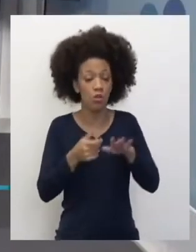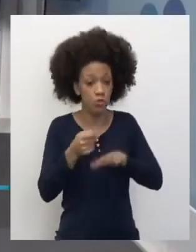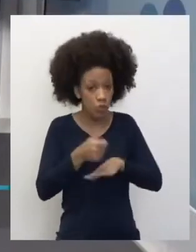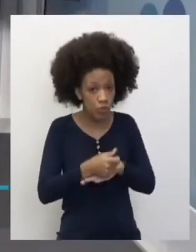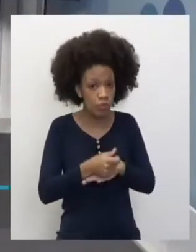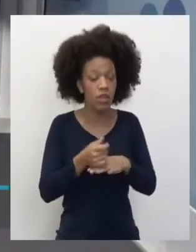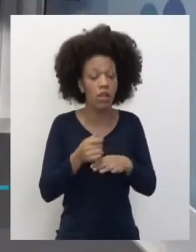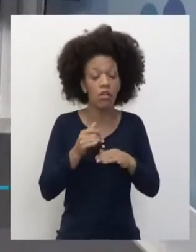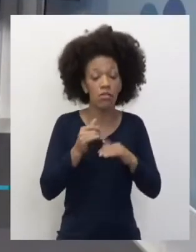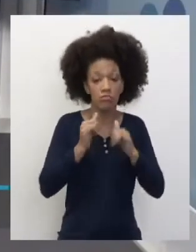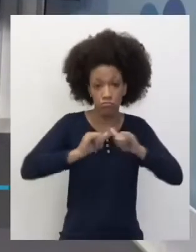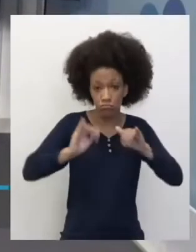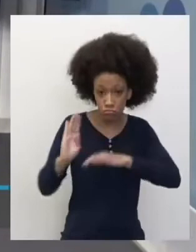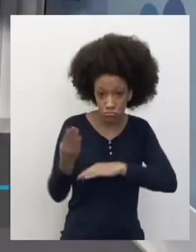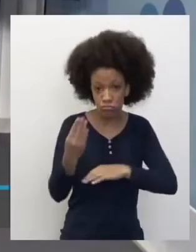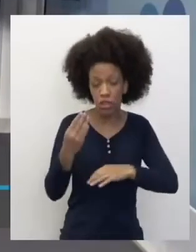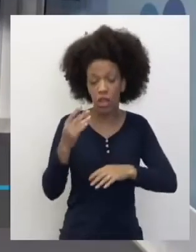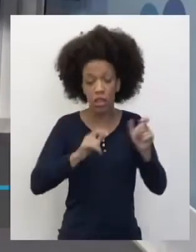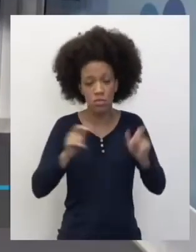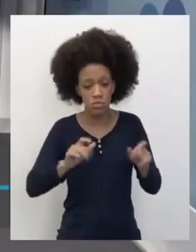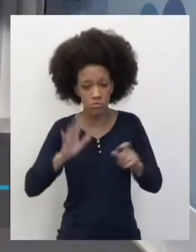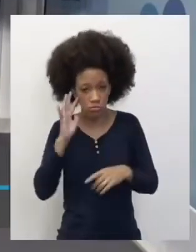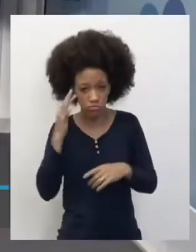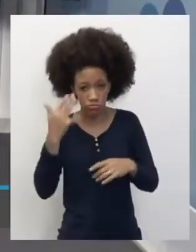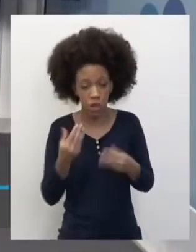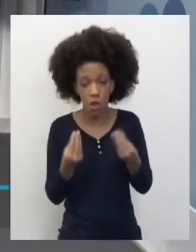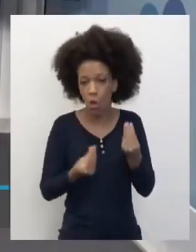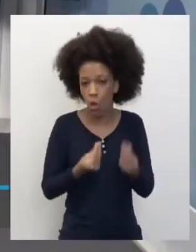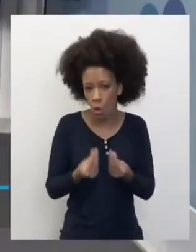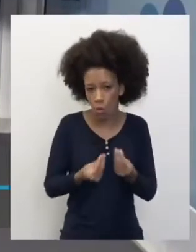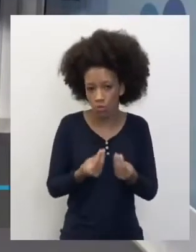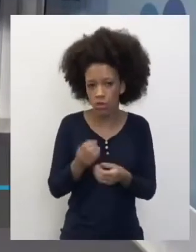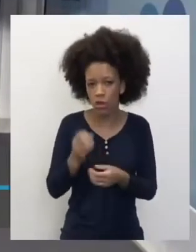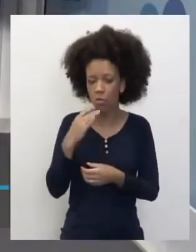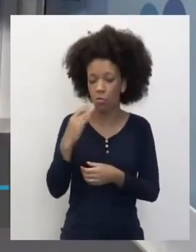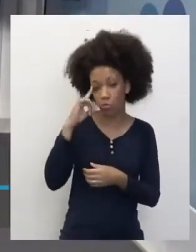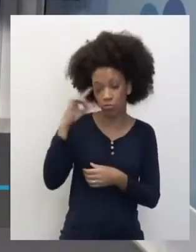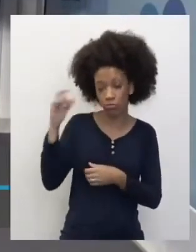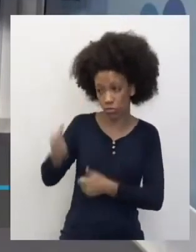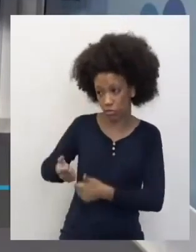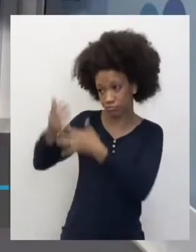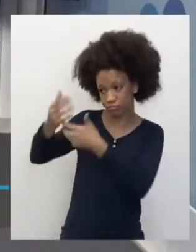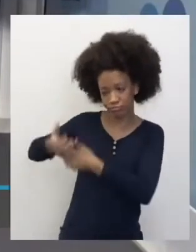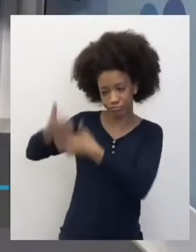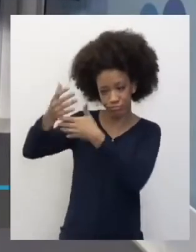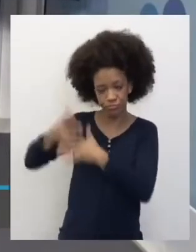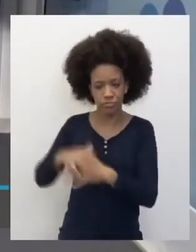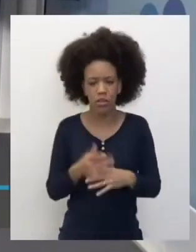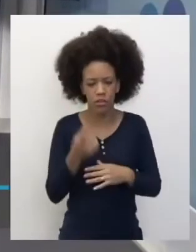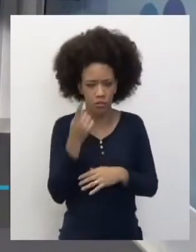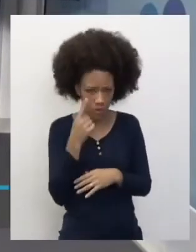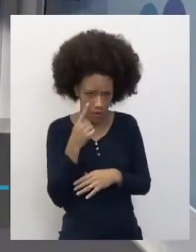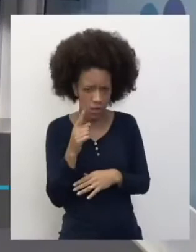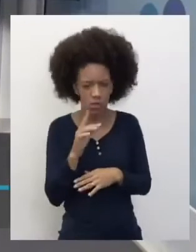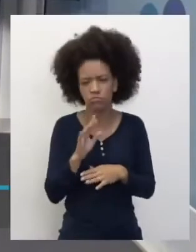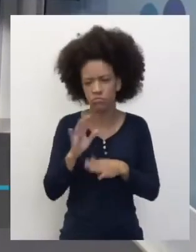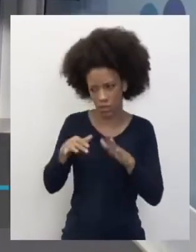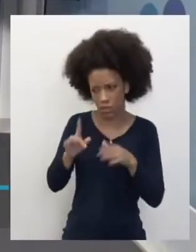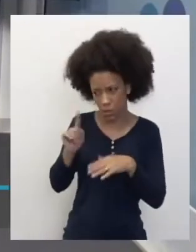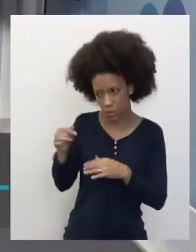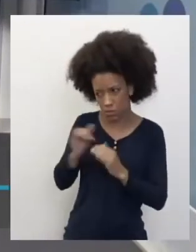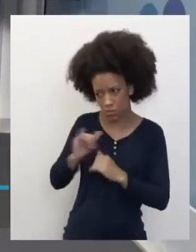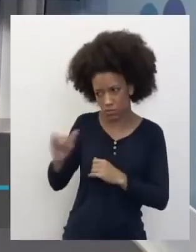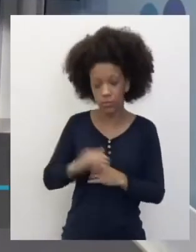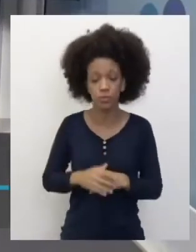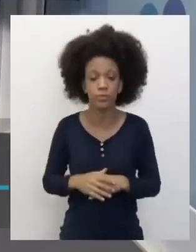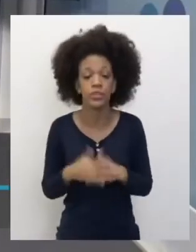pessoas inventam. Acho que como está subindo ainda um bom dia, eu vou olhando aqui qualquer coisa eu te falo. Então,